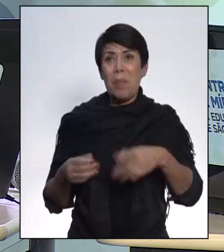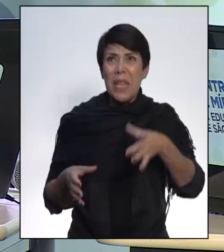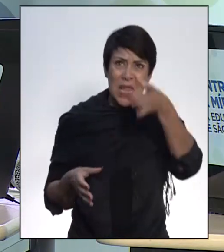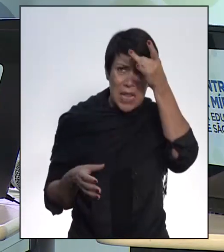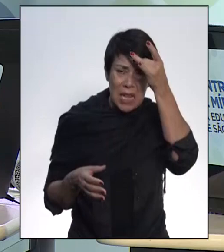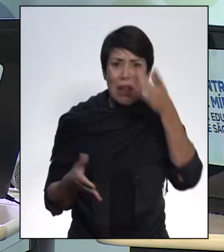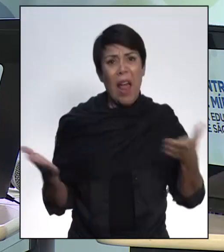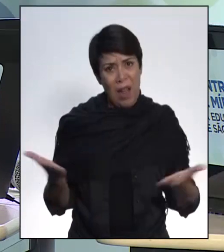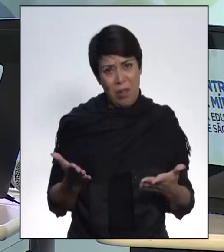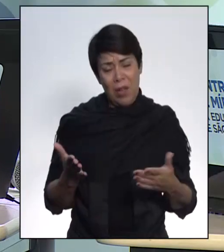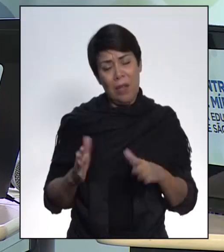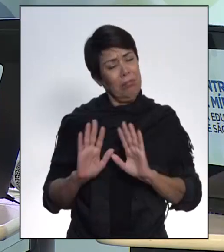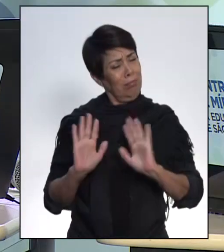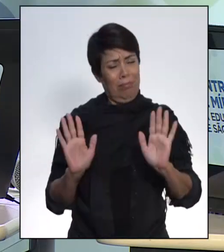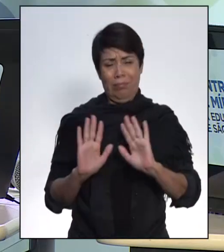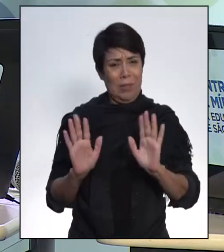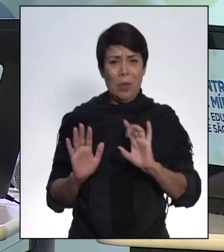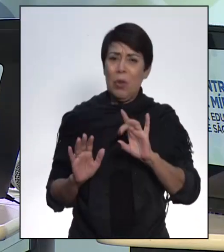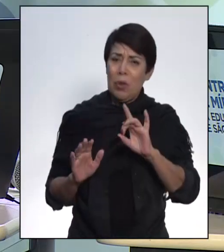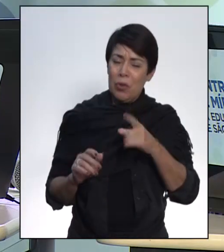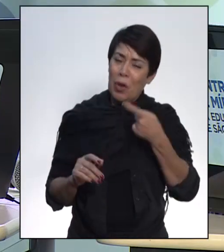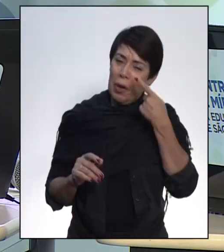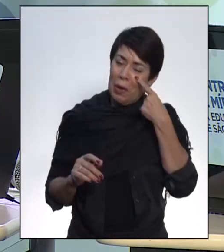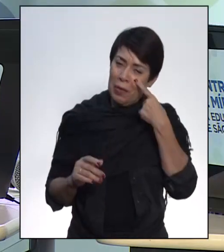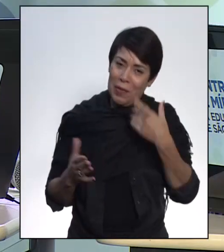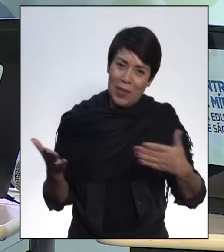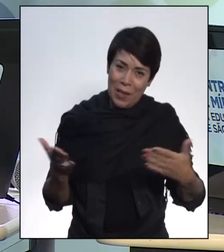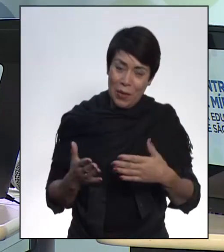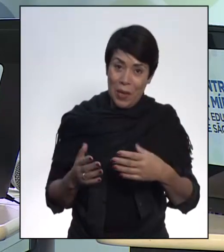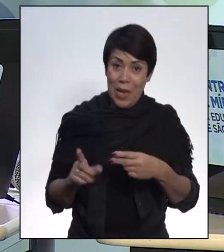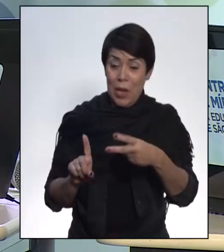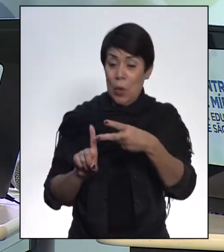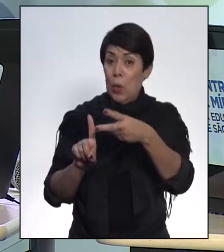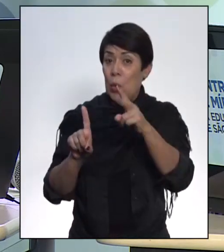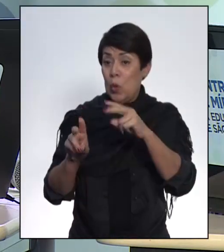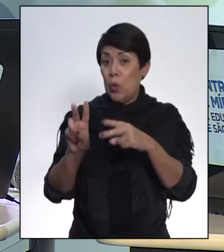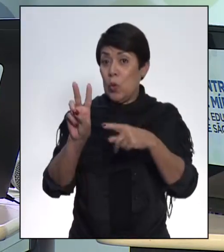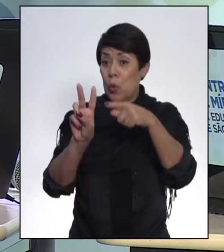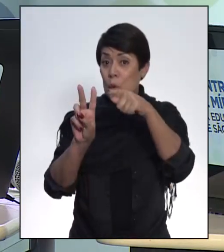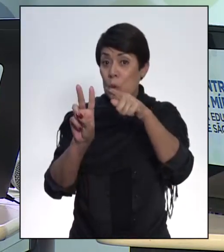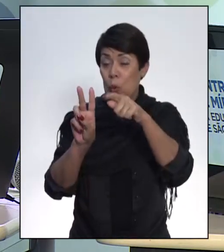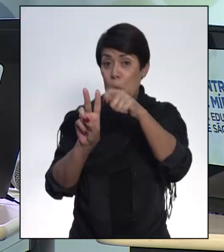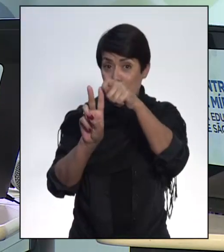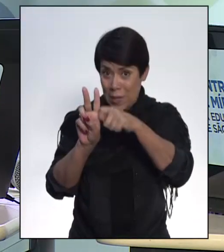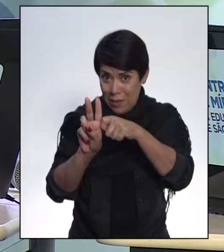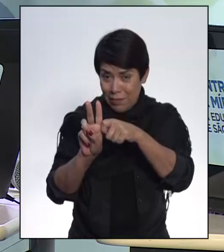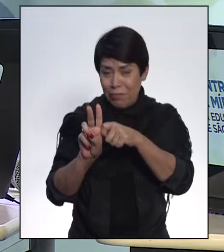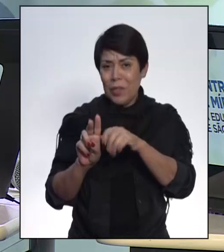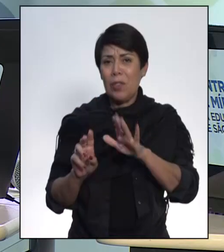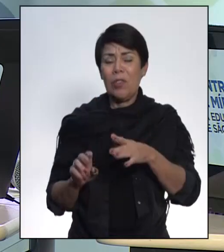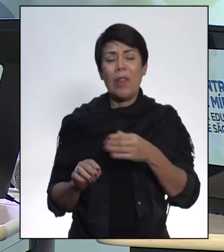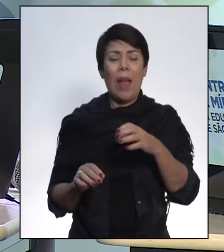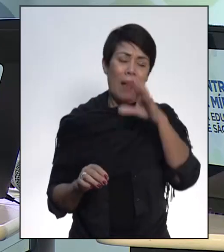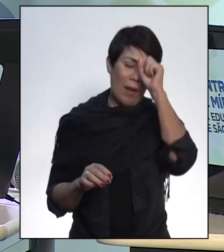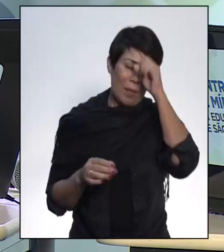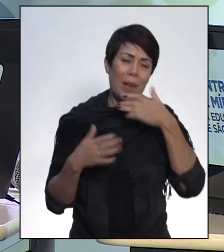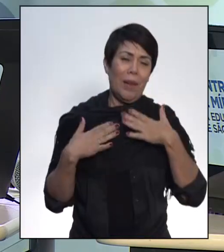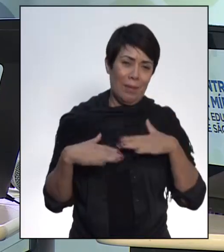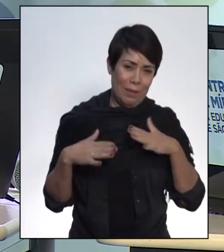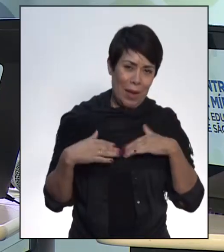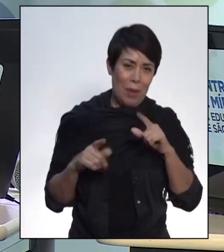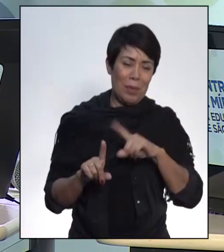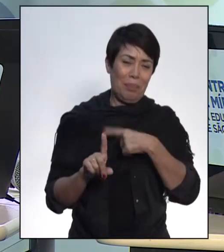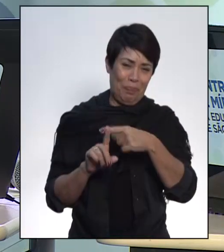agora? Não, agora a gente está vendo só na prática, porque no segundo bimestre vocês vão ver isso bem mais detalhado, com muito mais calma,